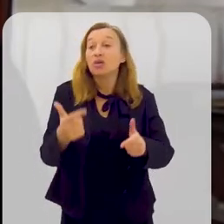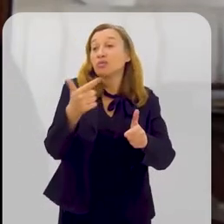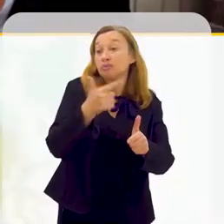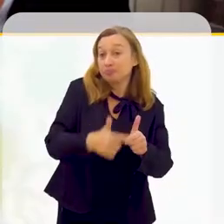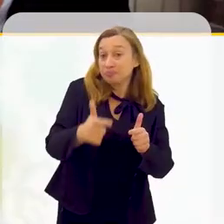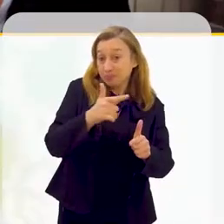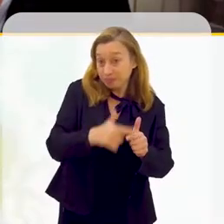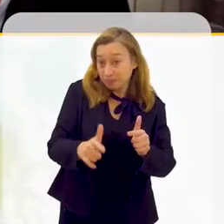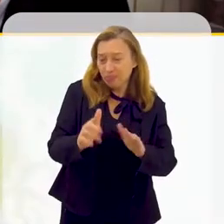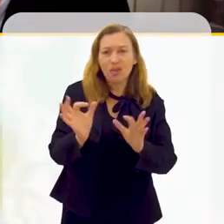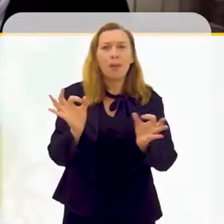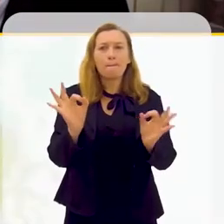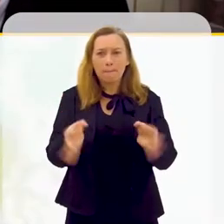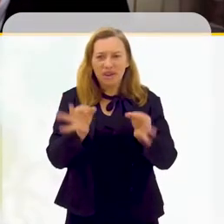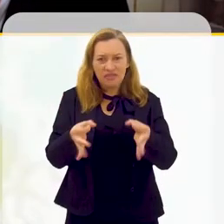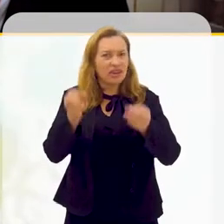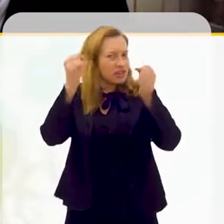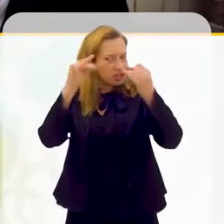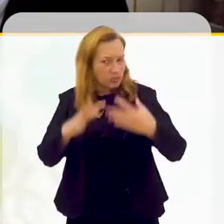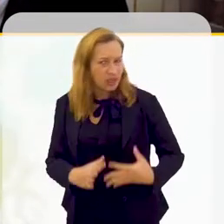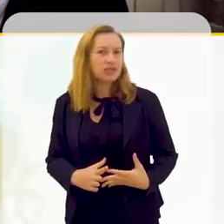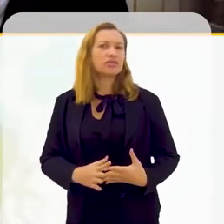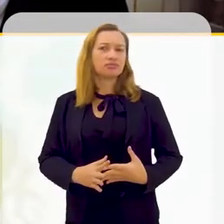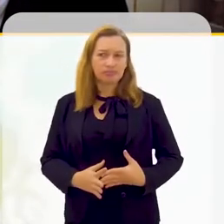e o problema